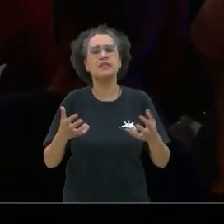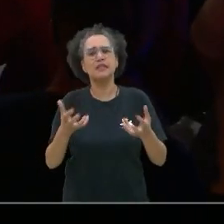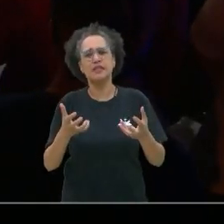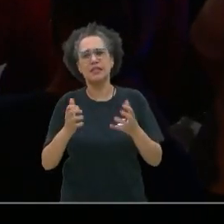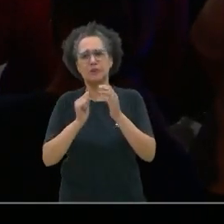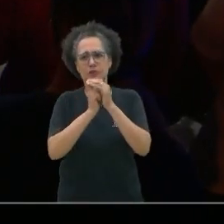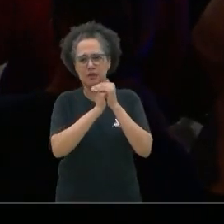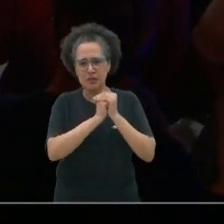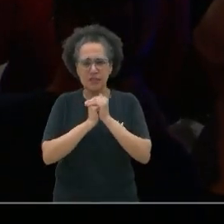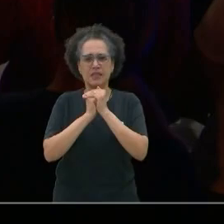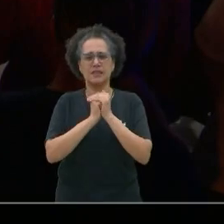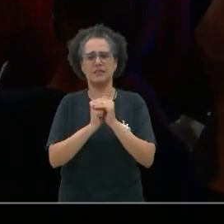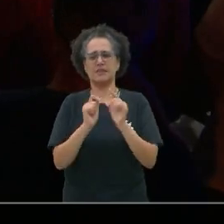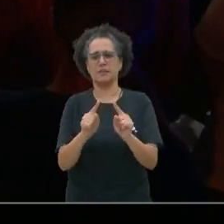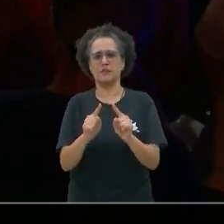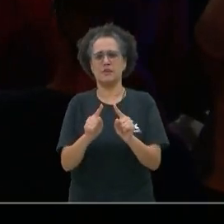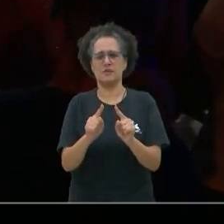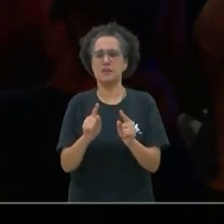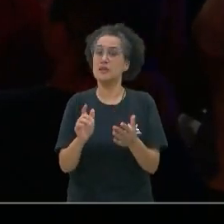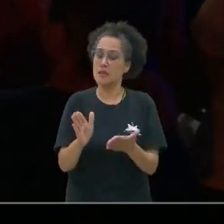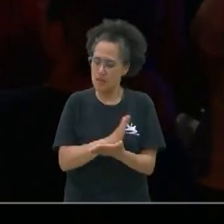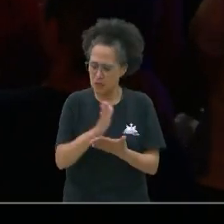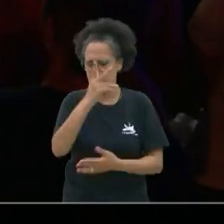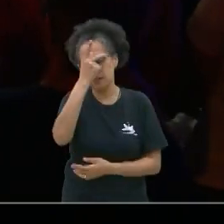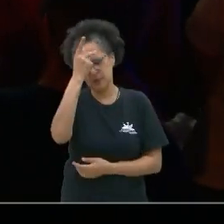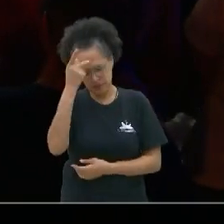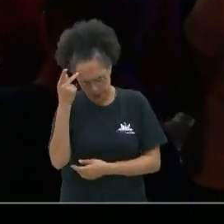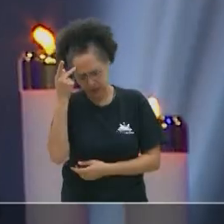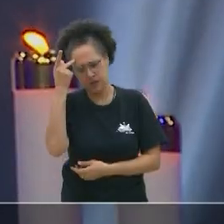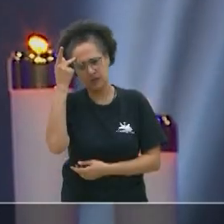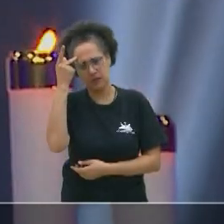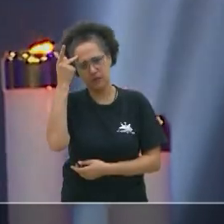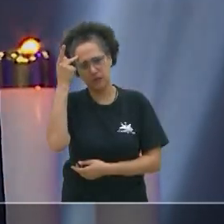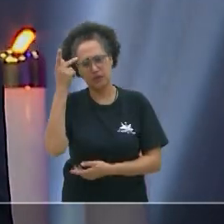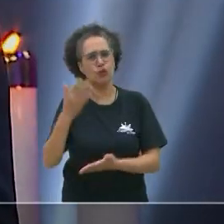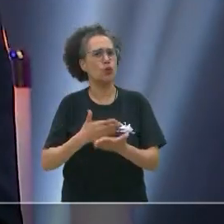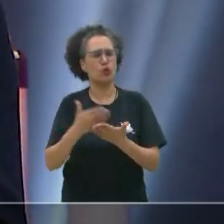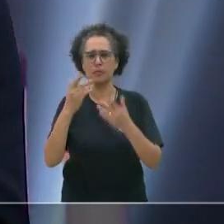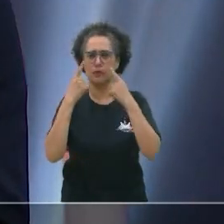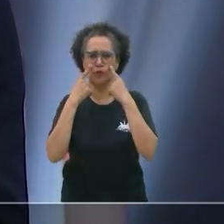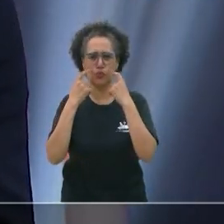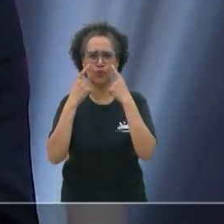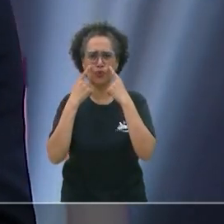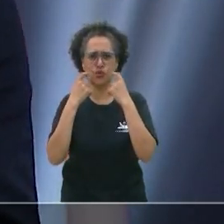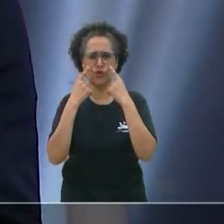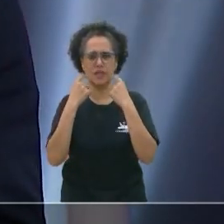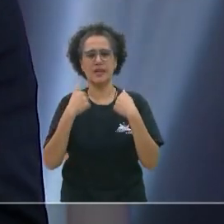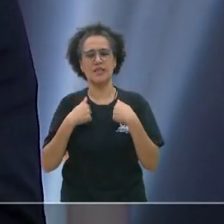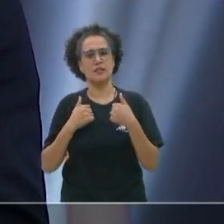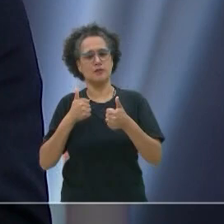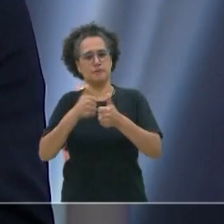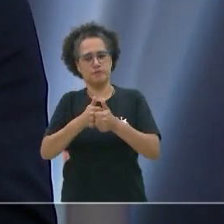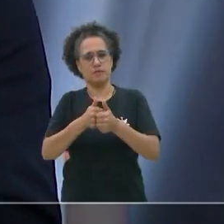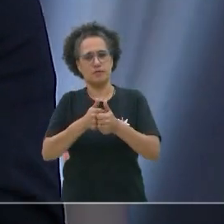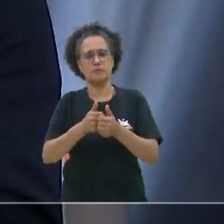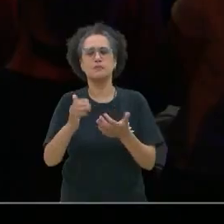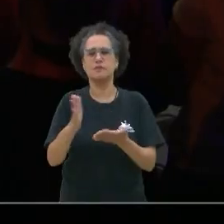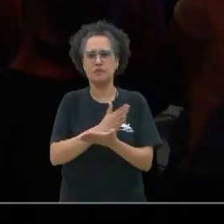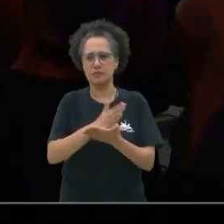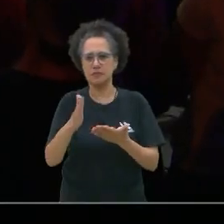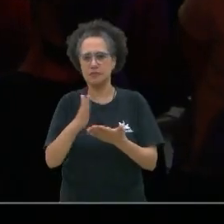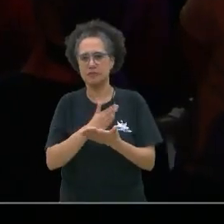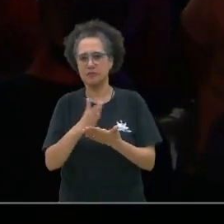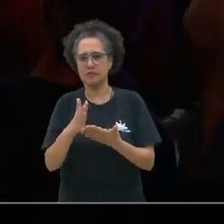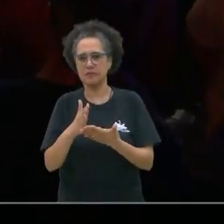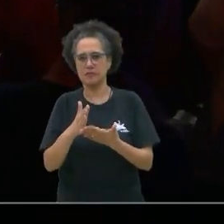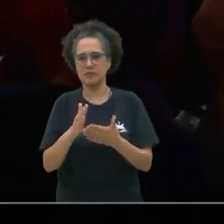forma específica. Algumas pessoas, quando a irmã falou, até começaram a chorar. Eu estava próximo de algumas.